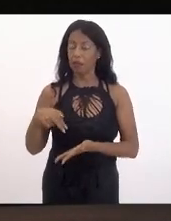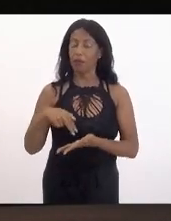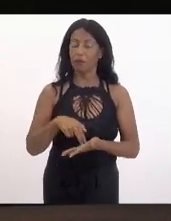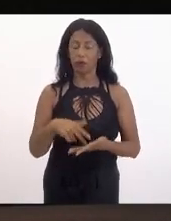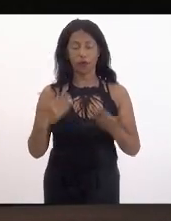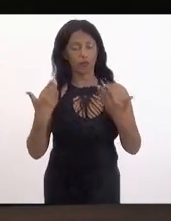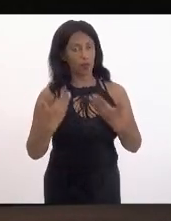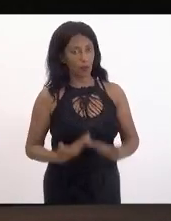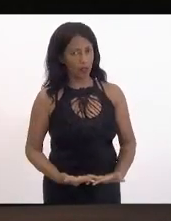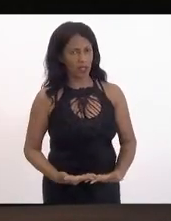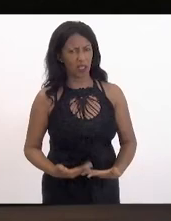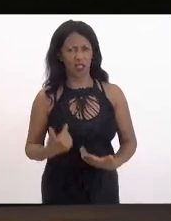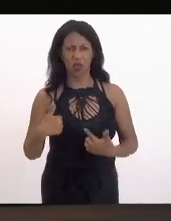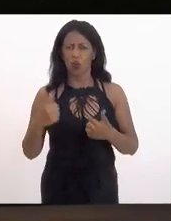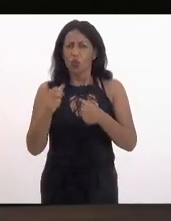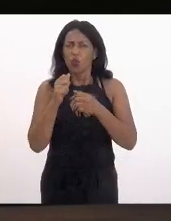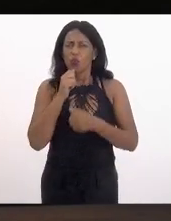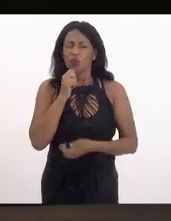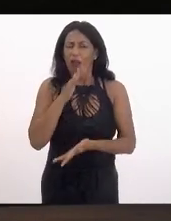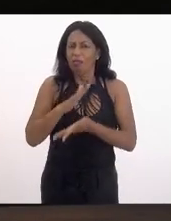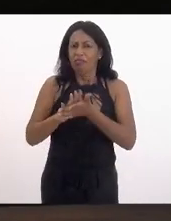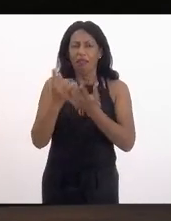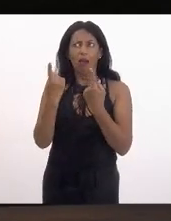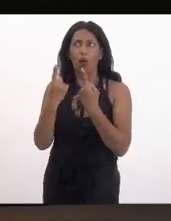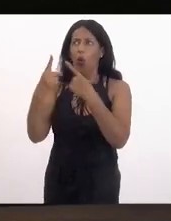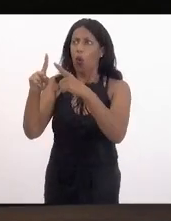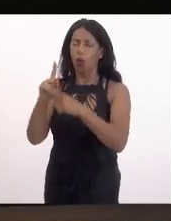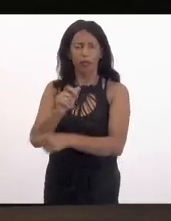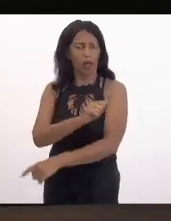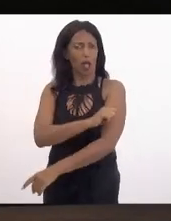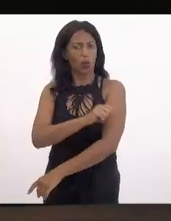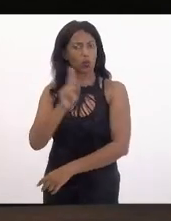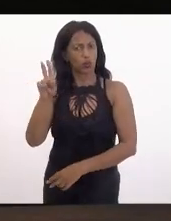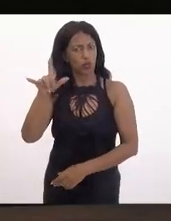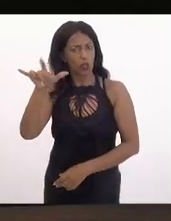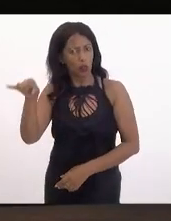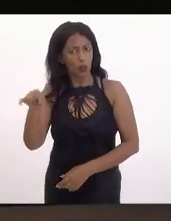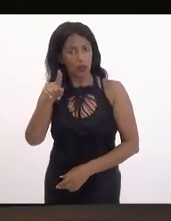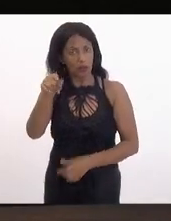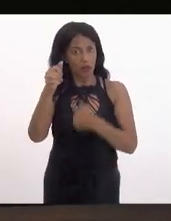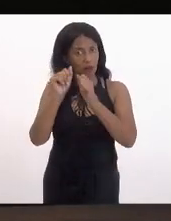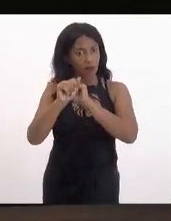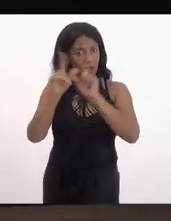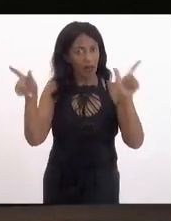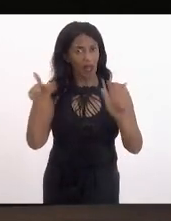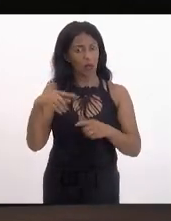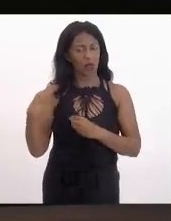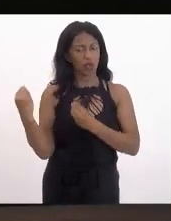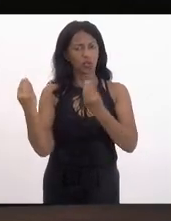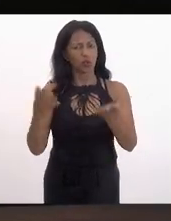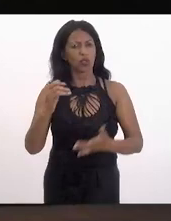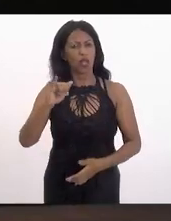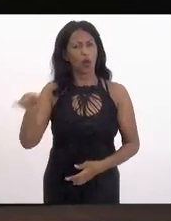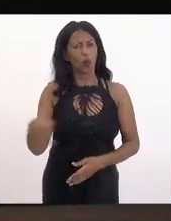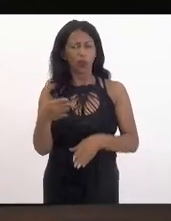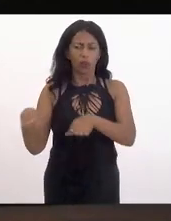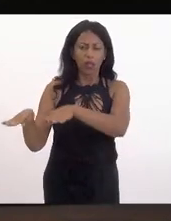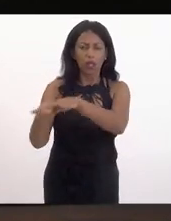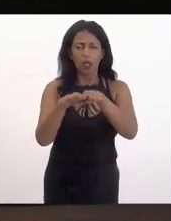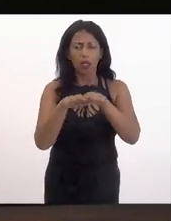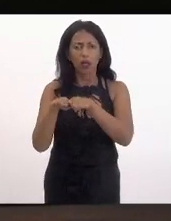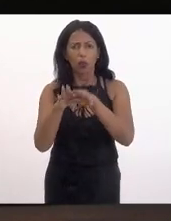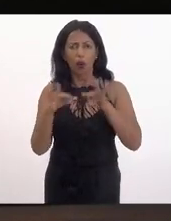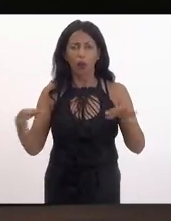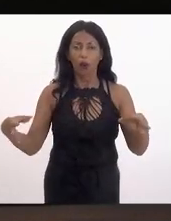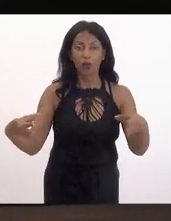posição aqui não tem nada Quanto são os alunos da o Enzo mas que fique claro na frente da oportunidade iguais a todos e